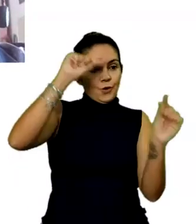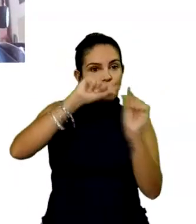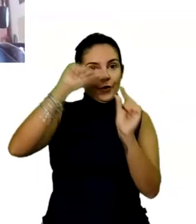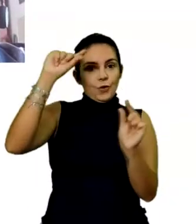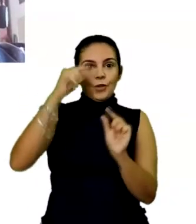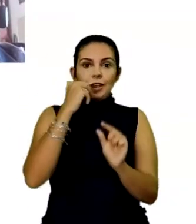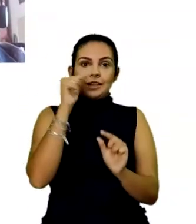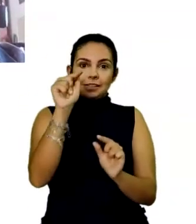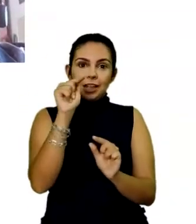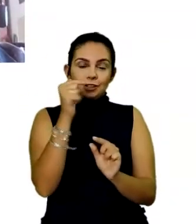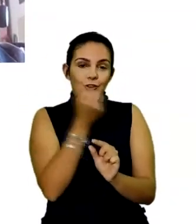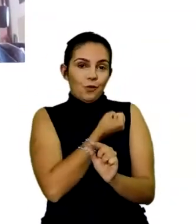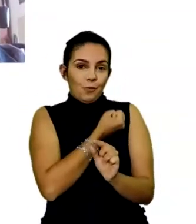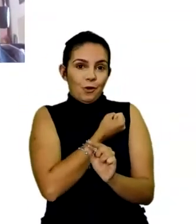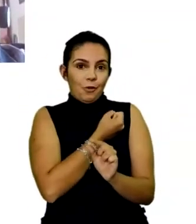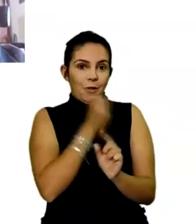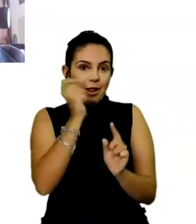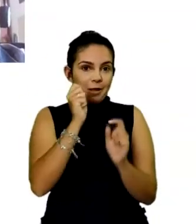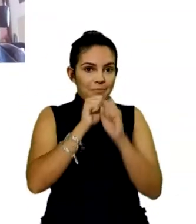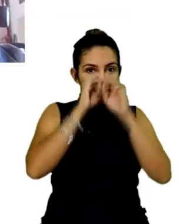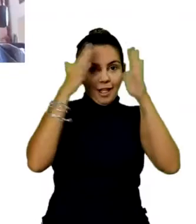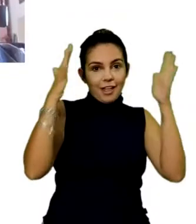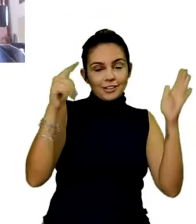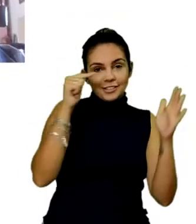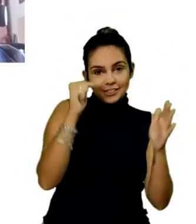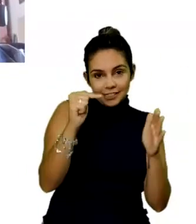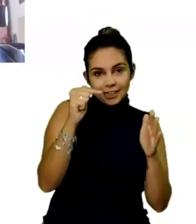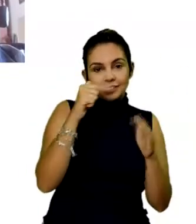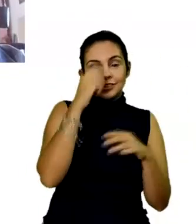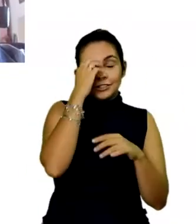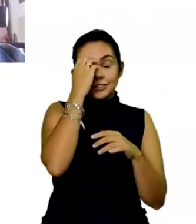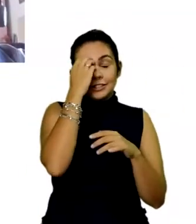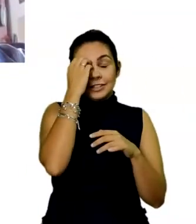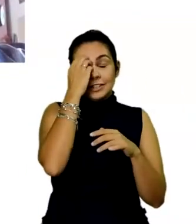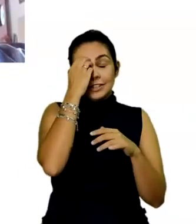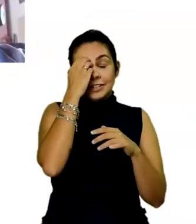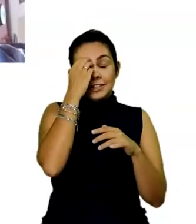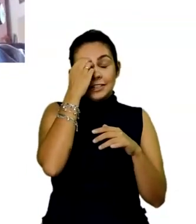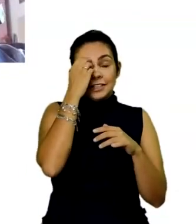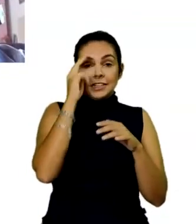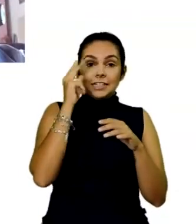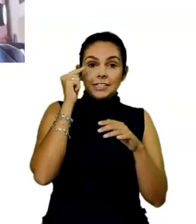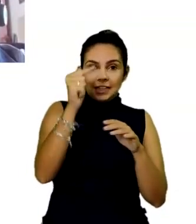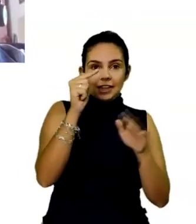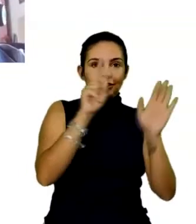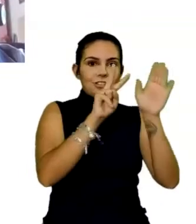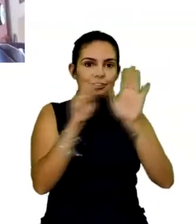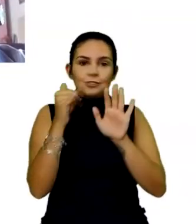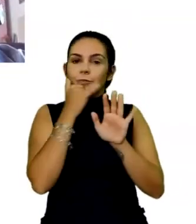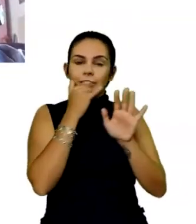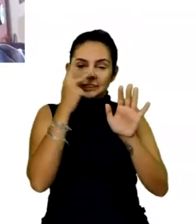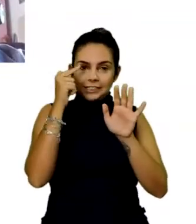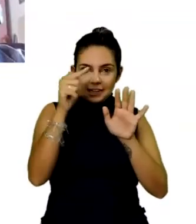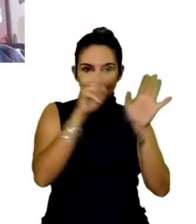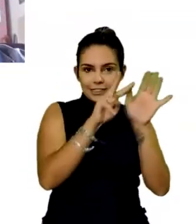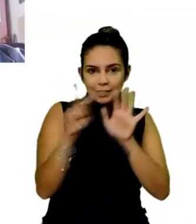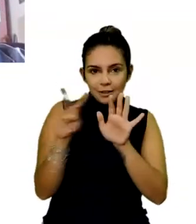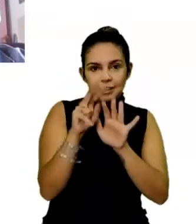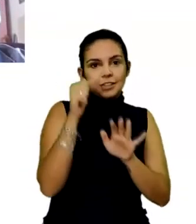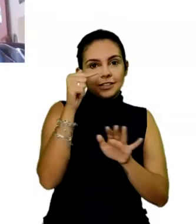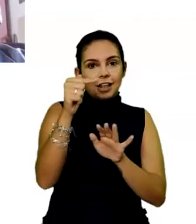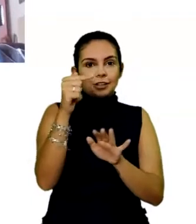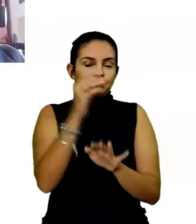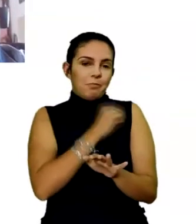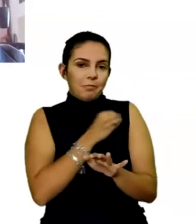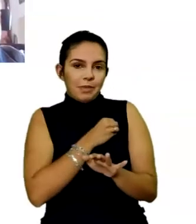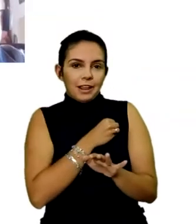arco-íris. 7 é um número mágico, né? Um número atado com a humanidade, 7 dias da semana, as 7 pecados capitais, as 7